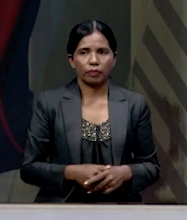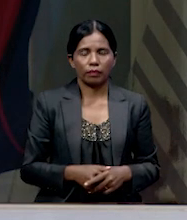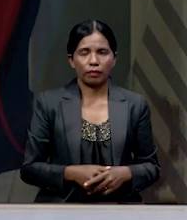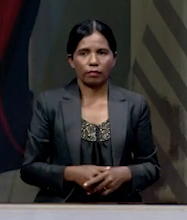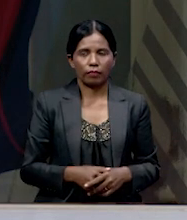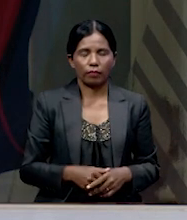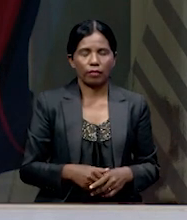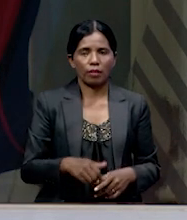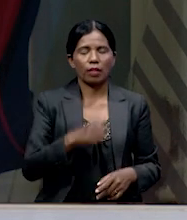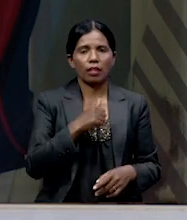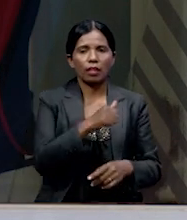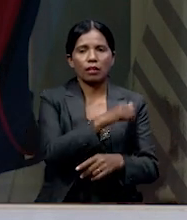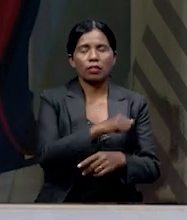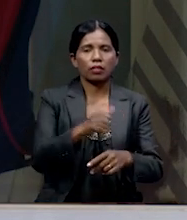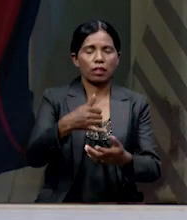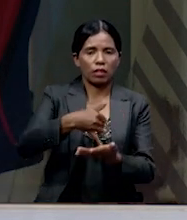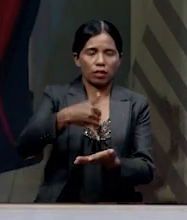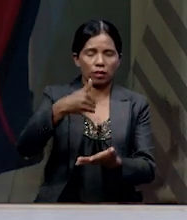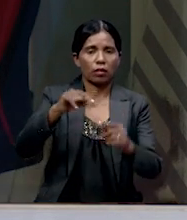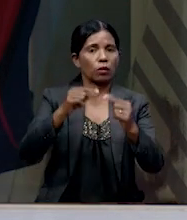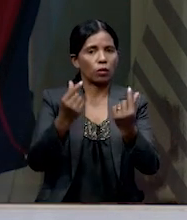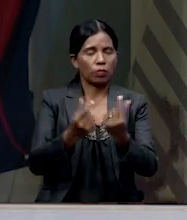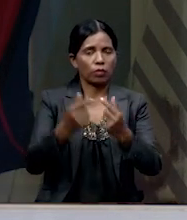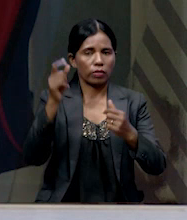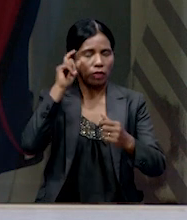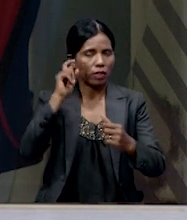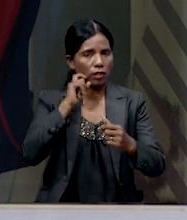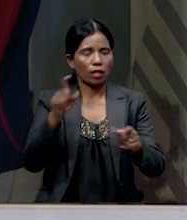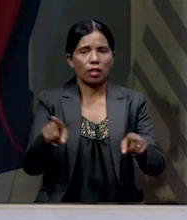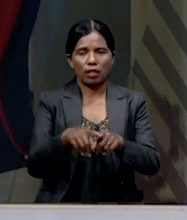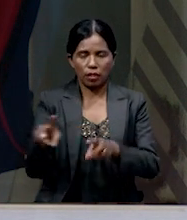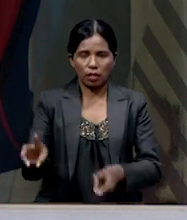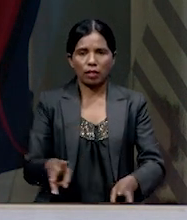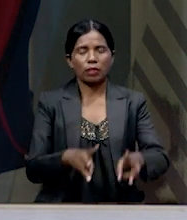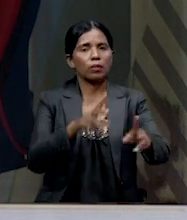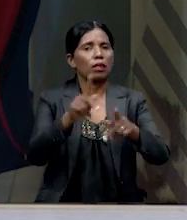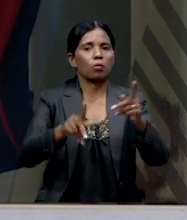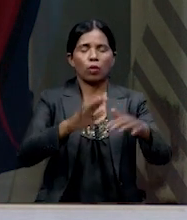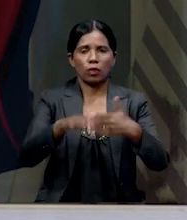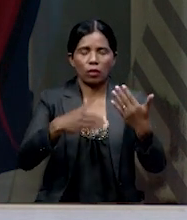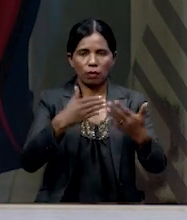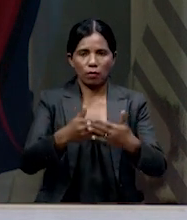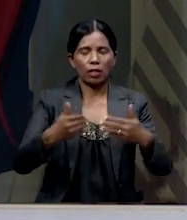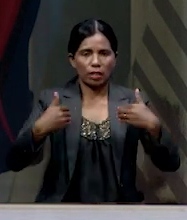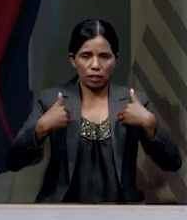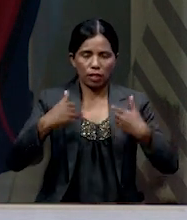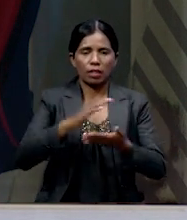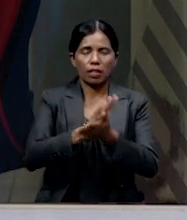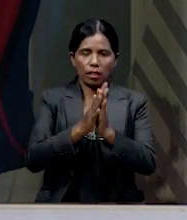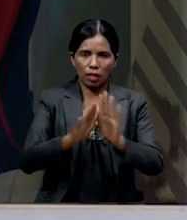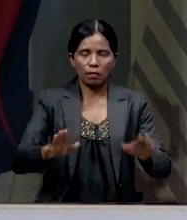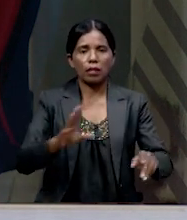Tasa Vonana ia modalidade coral no vocal group, hanesan dalang atu ema hotu bela hakiak dame no respeita